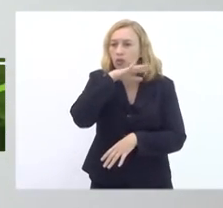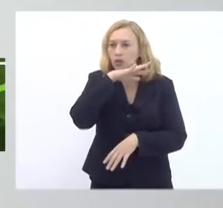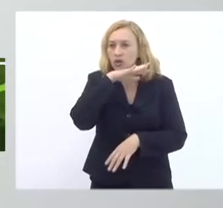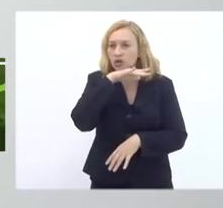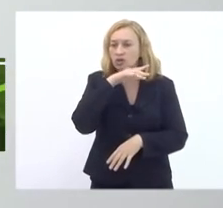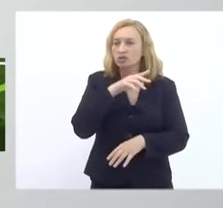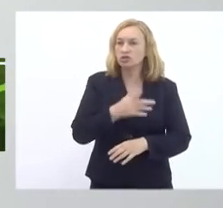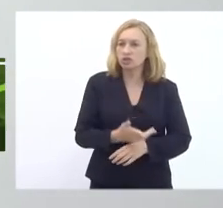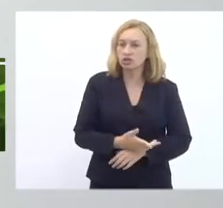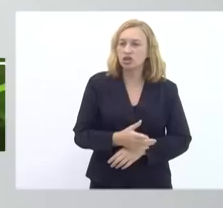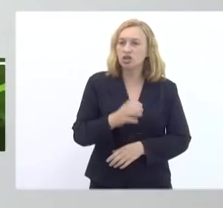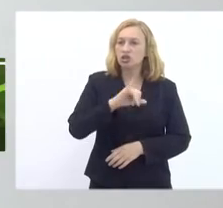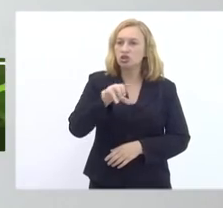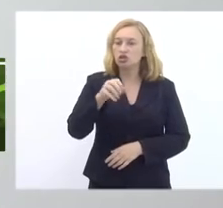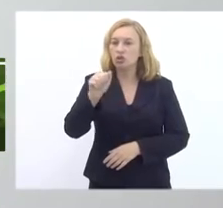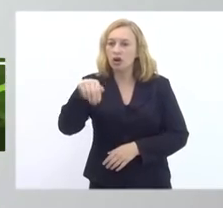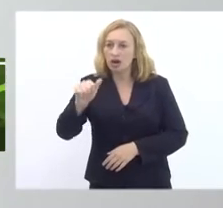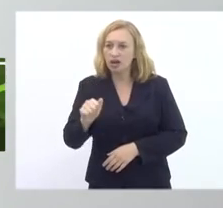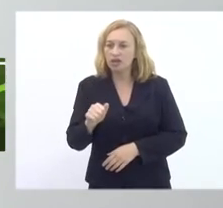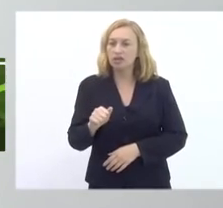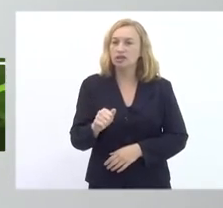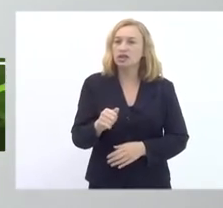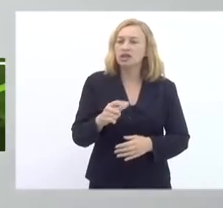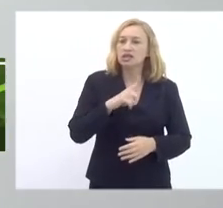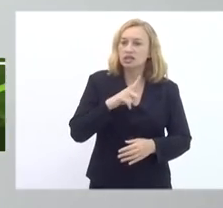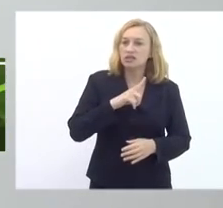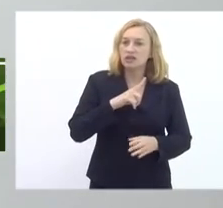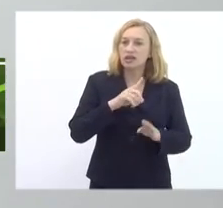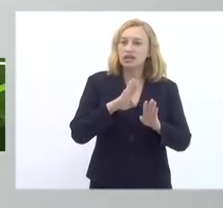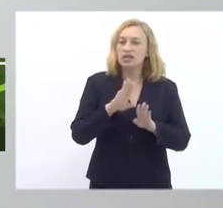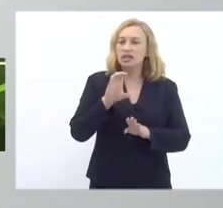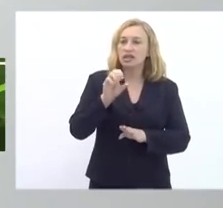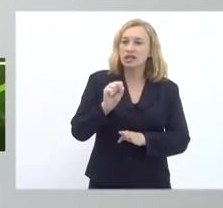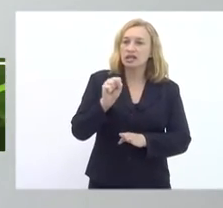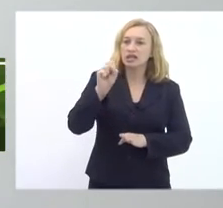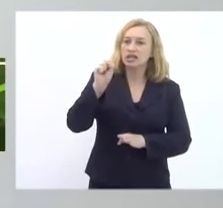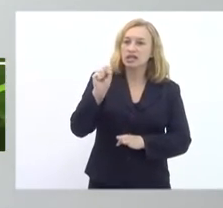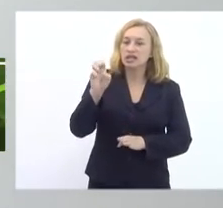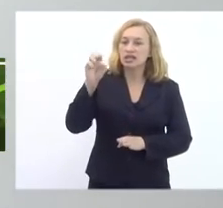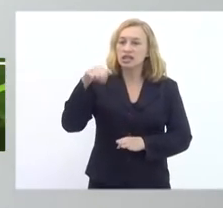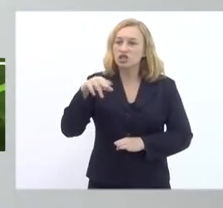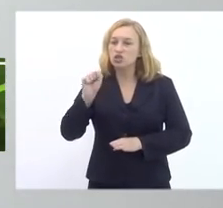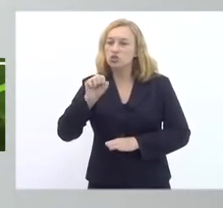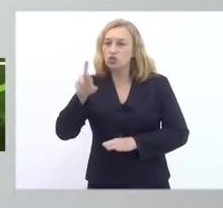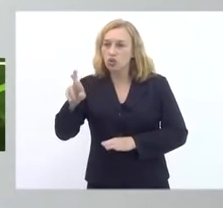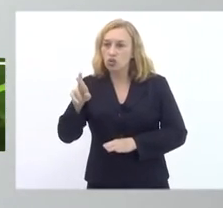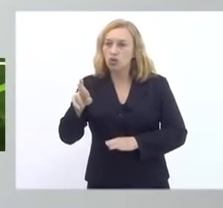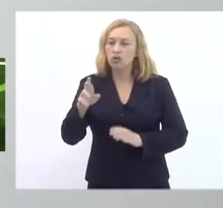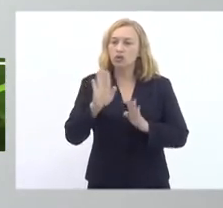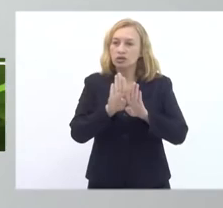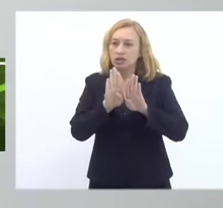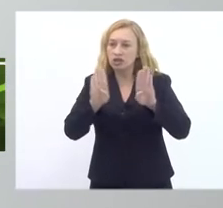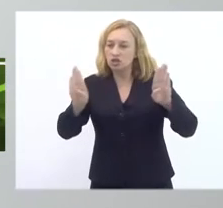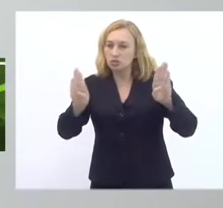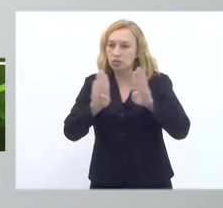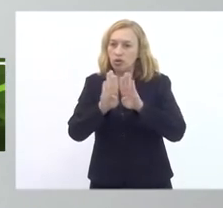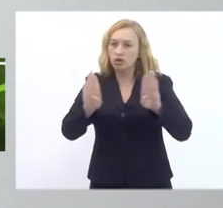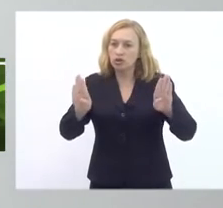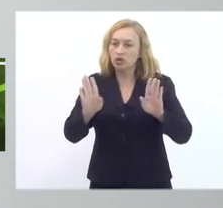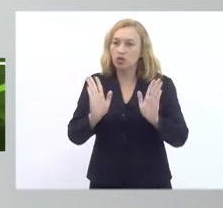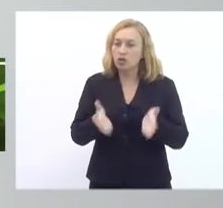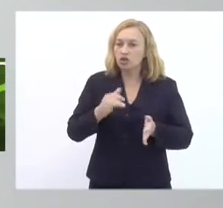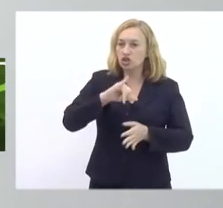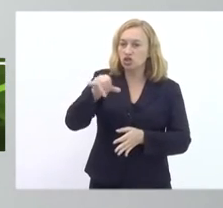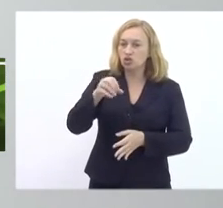E se tivesse sensor nas portas, se tivesse câmera para a maquinista ver as pessoas que estão sendo transportadas, a Joana estaria viva,